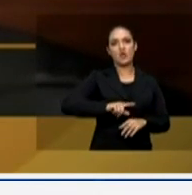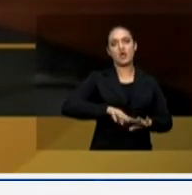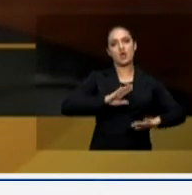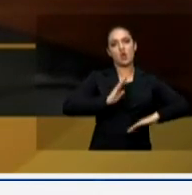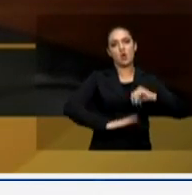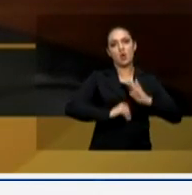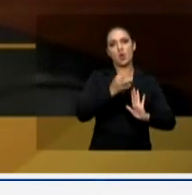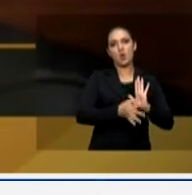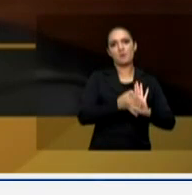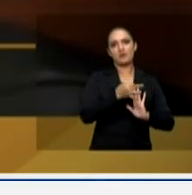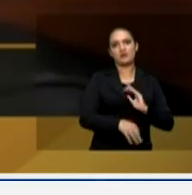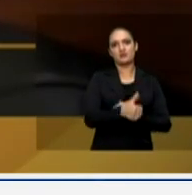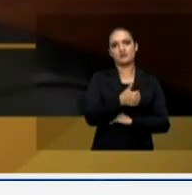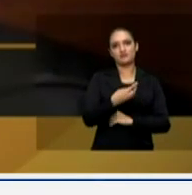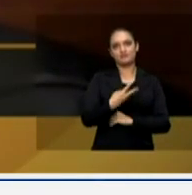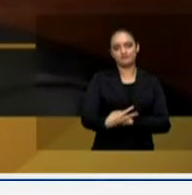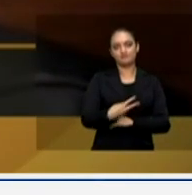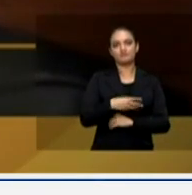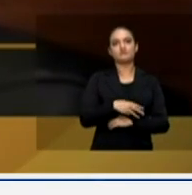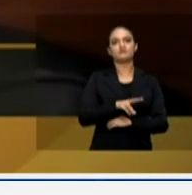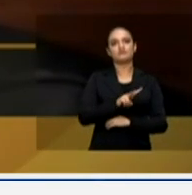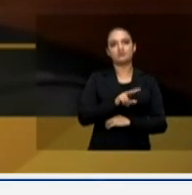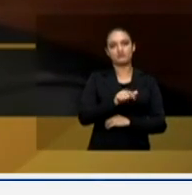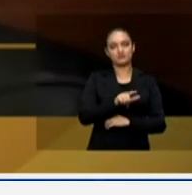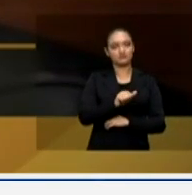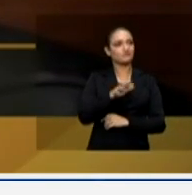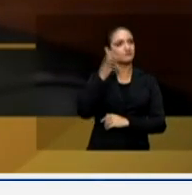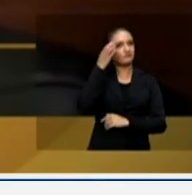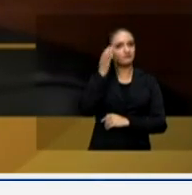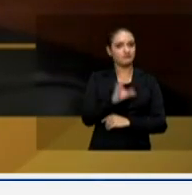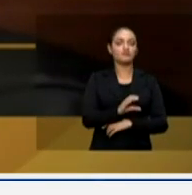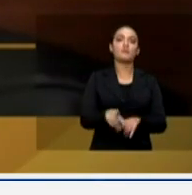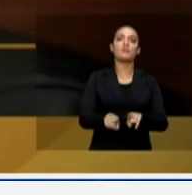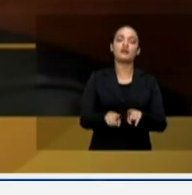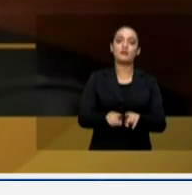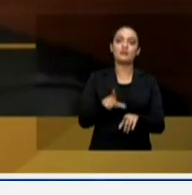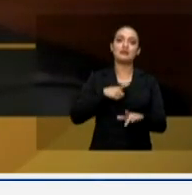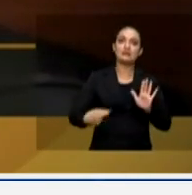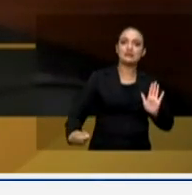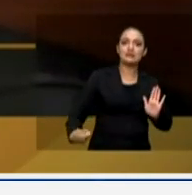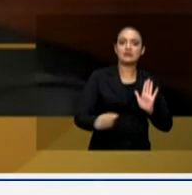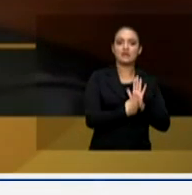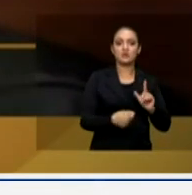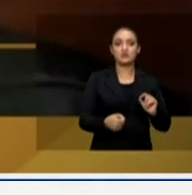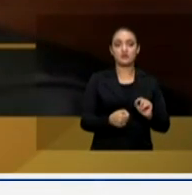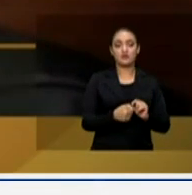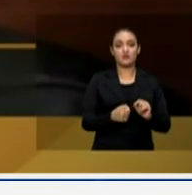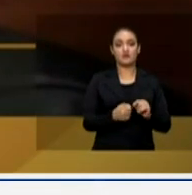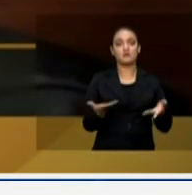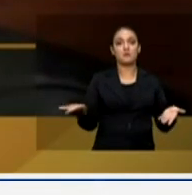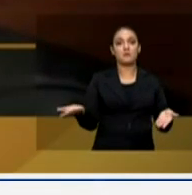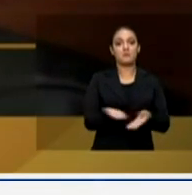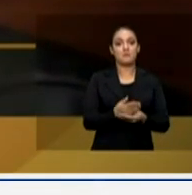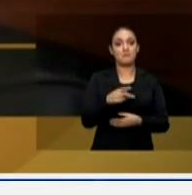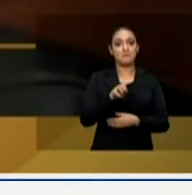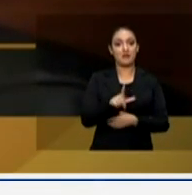maior mentira jurídica da história do Brasil. É importante que quem acompanha a Jovem Pan saiba que ele mentiu. Ele produziu